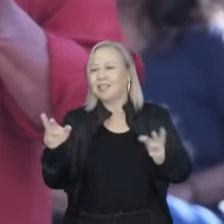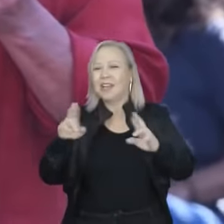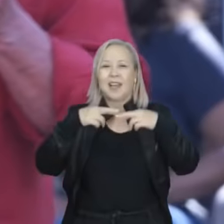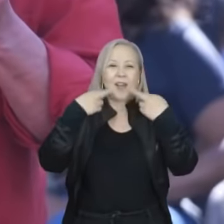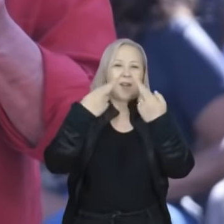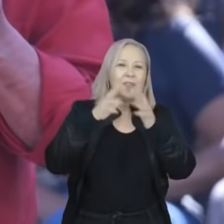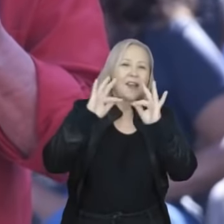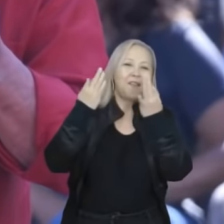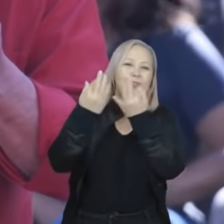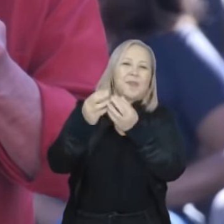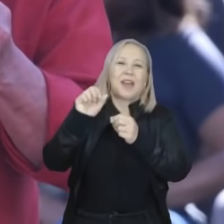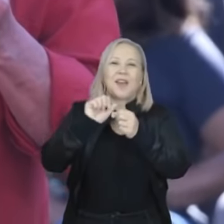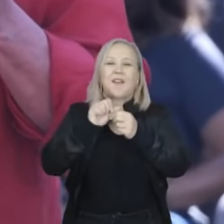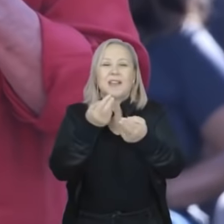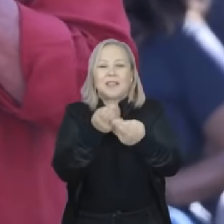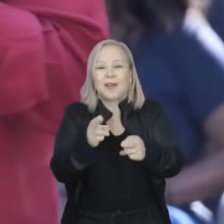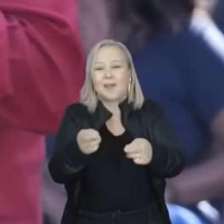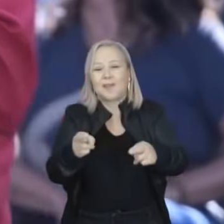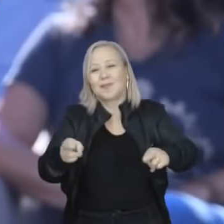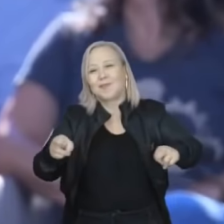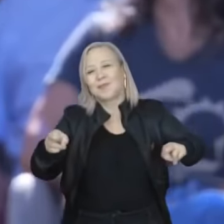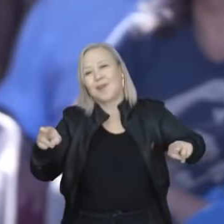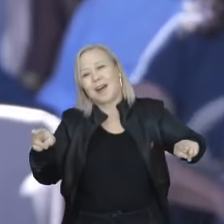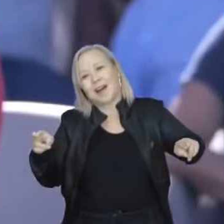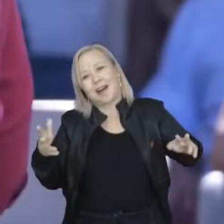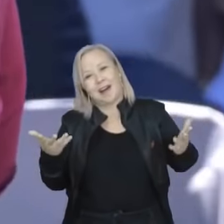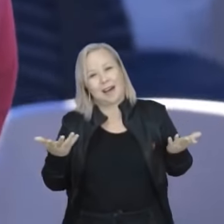um churrascozinho.